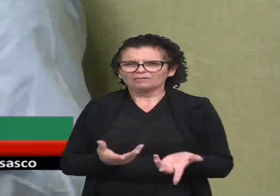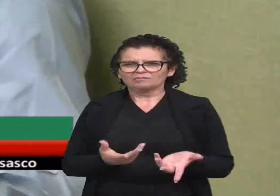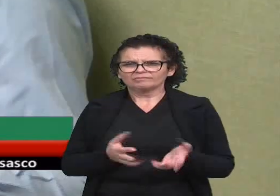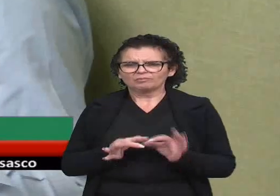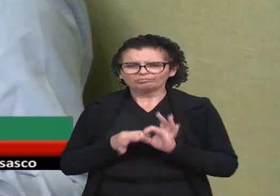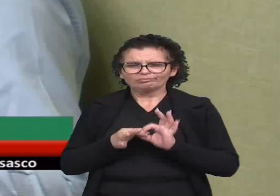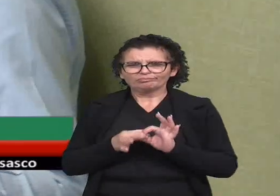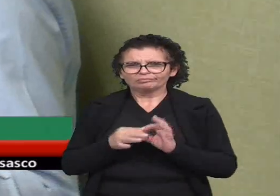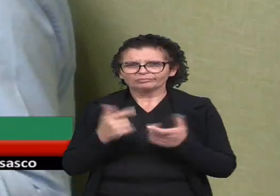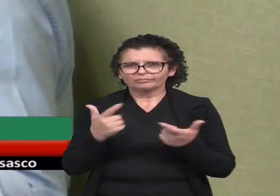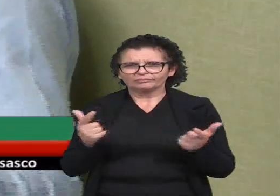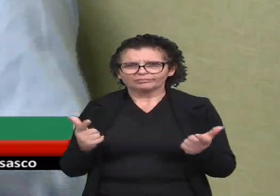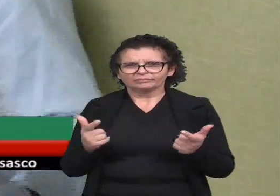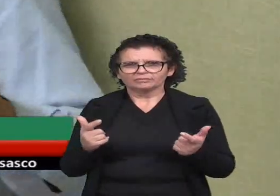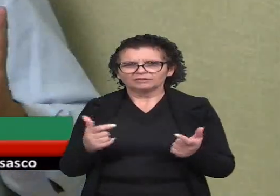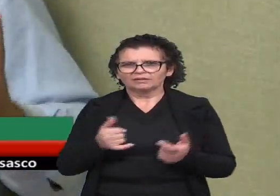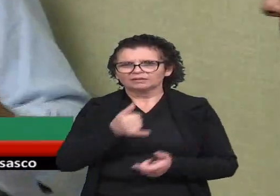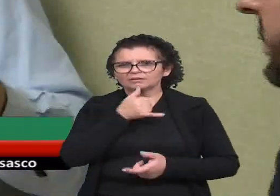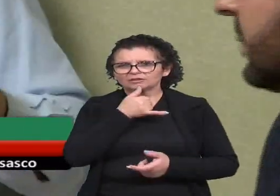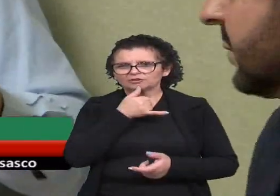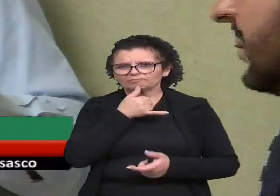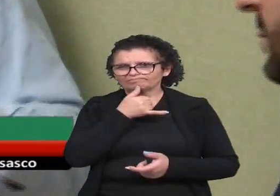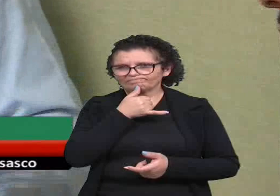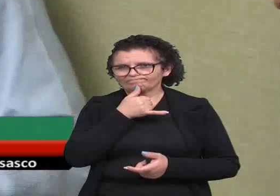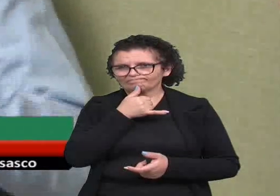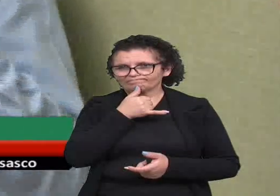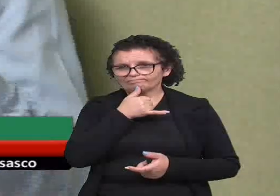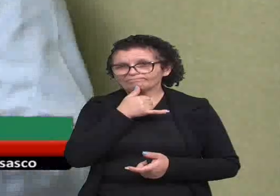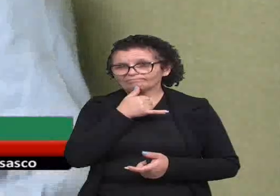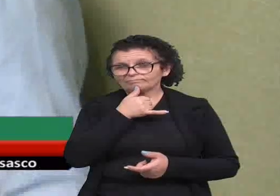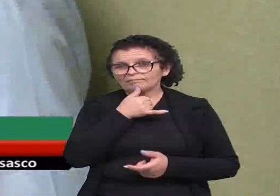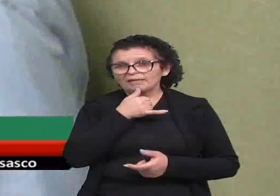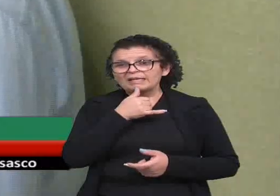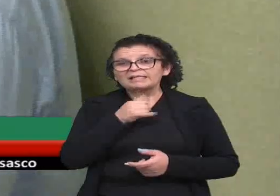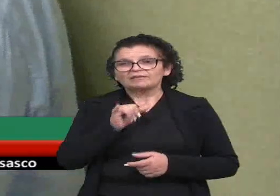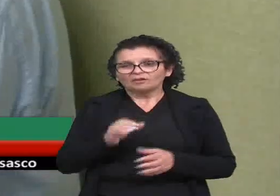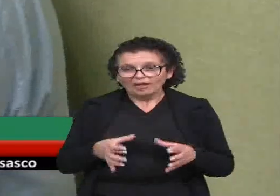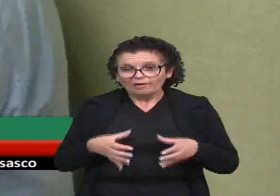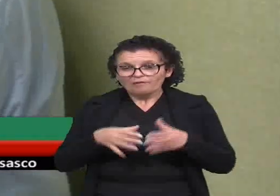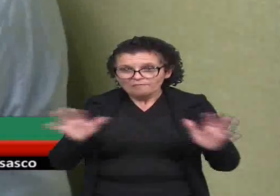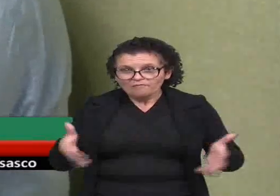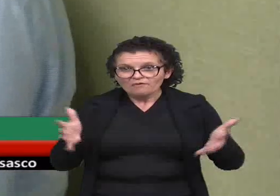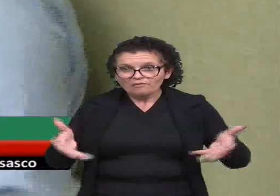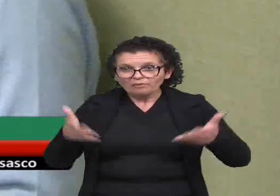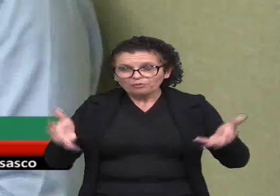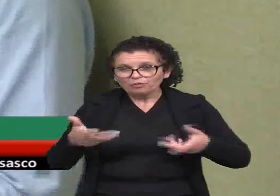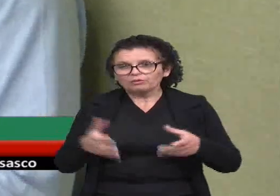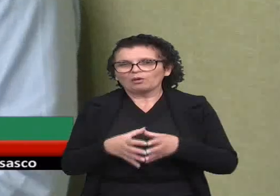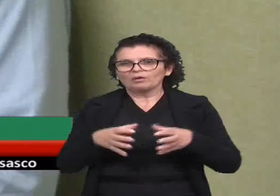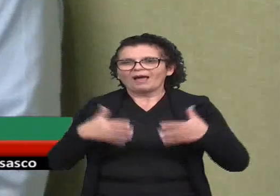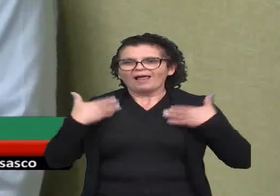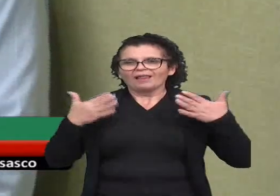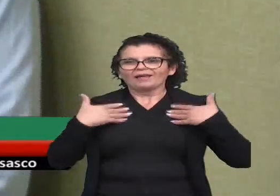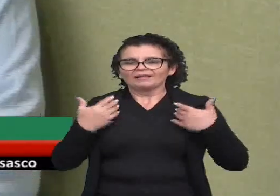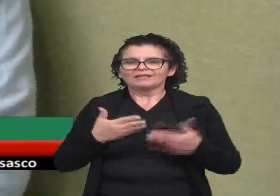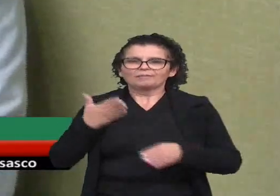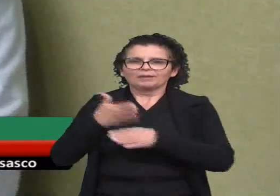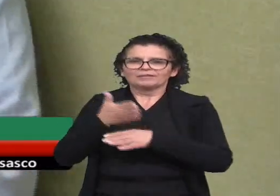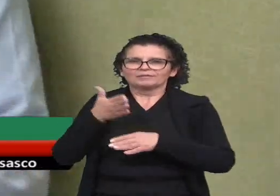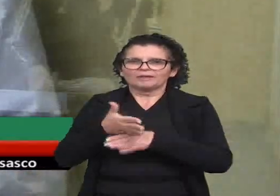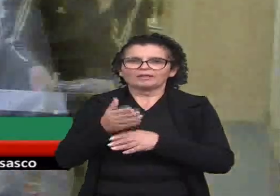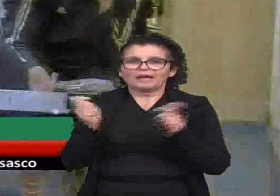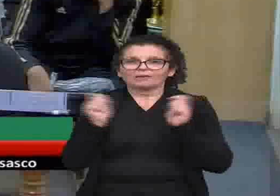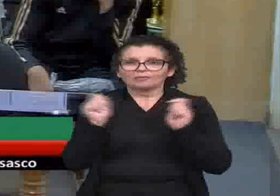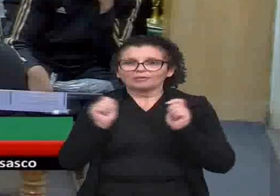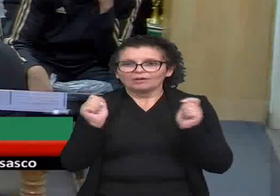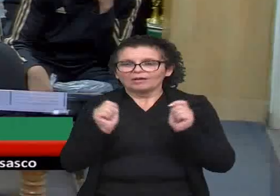ligação. Então, é triste isso, né, senhor presidente? Acho que se voltasse essa alegria de poder gostar do clube,